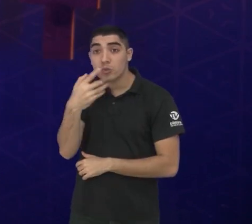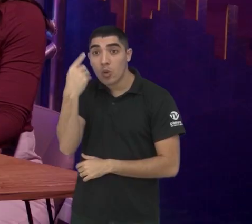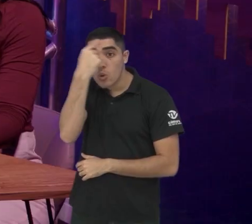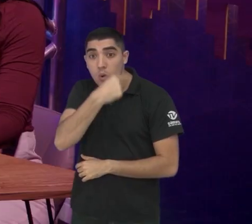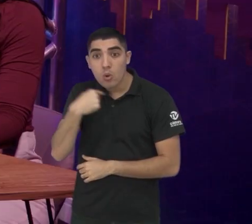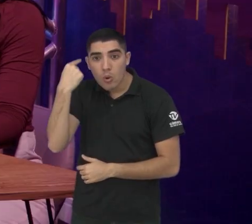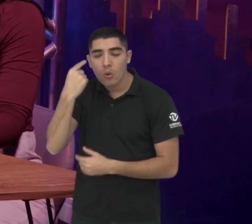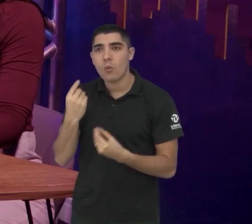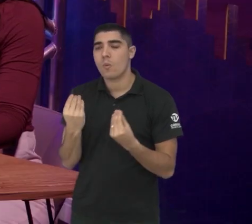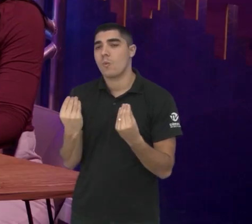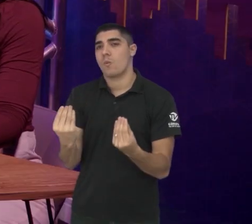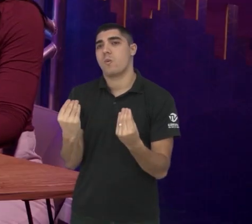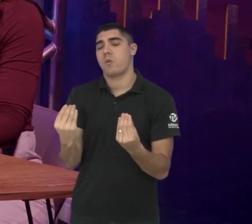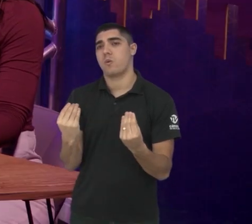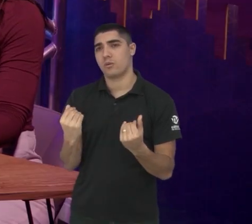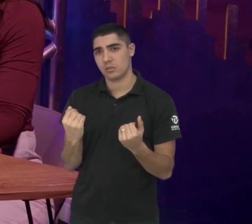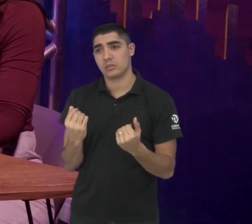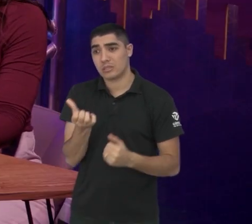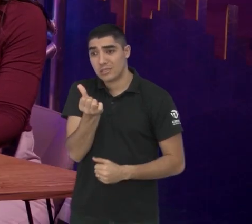gente,